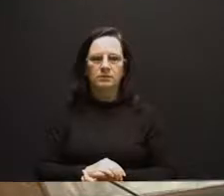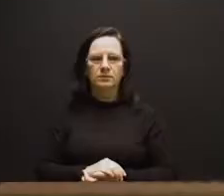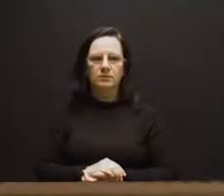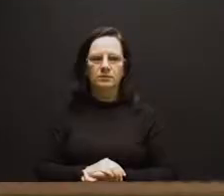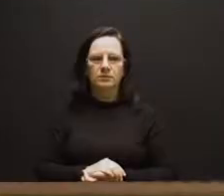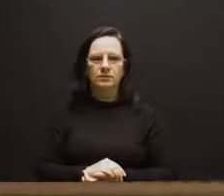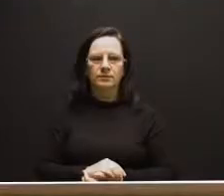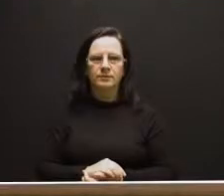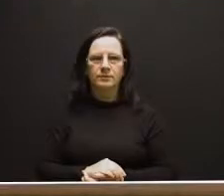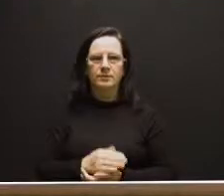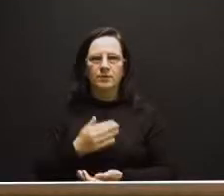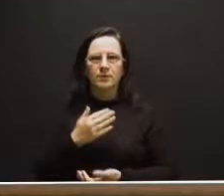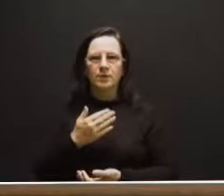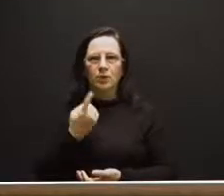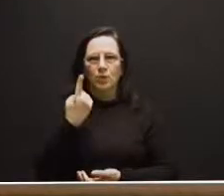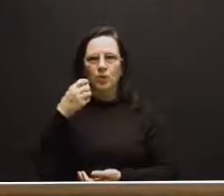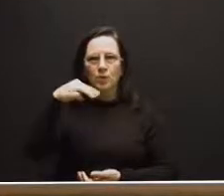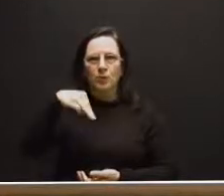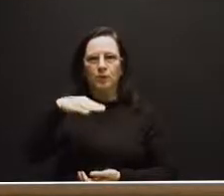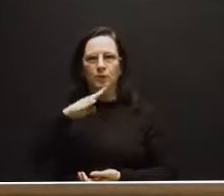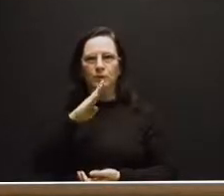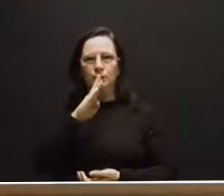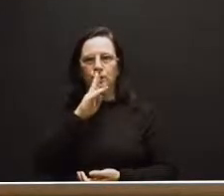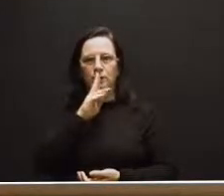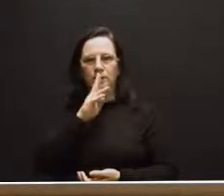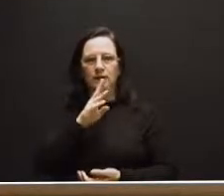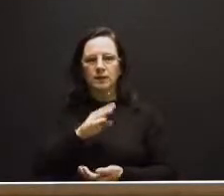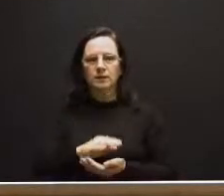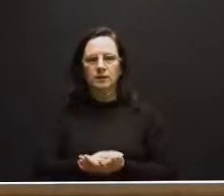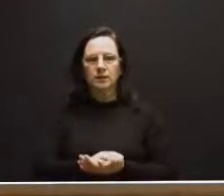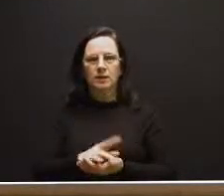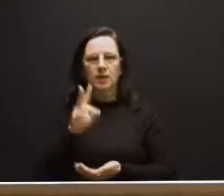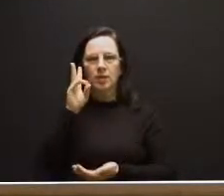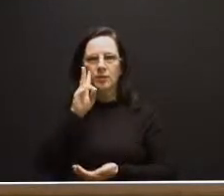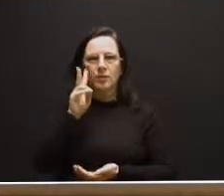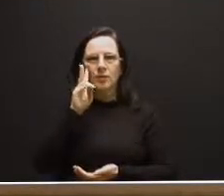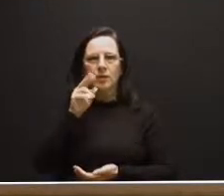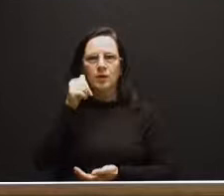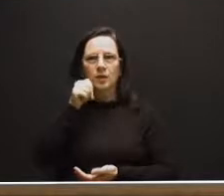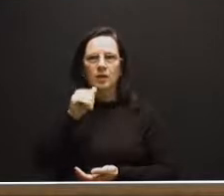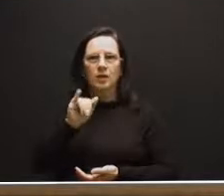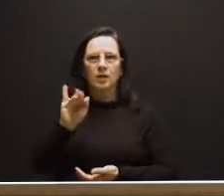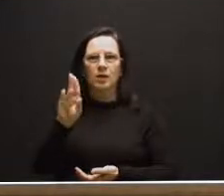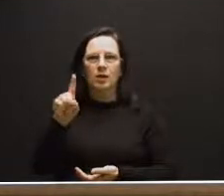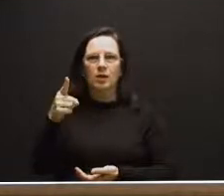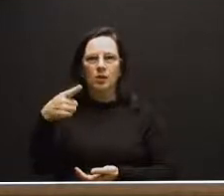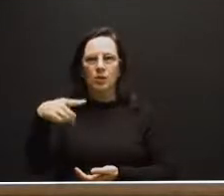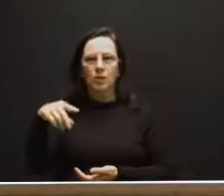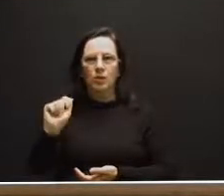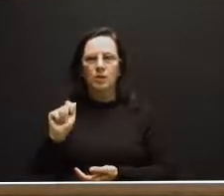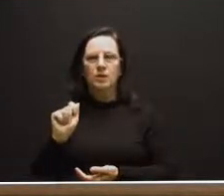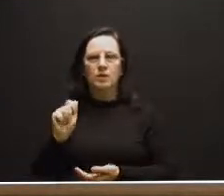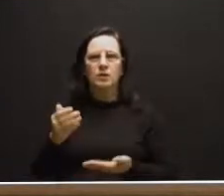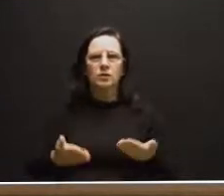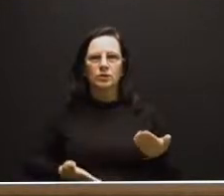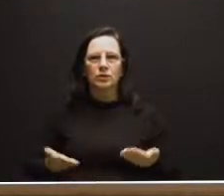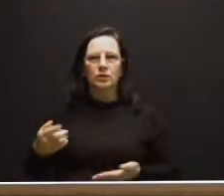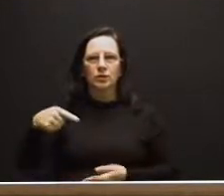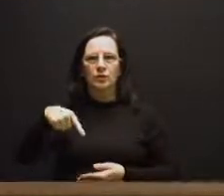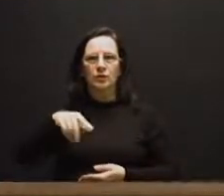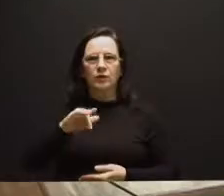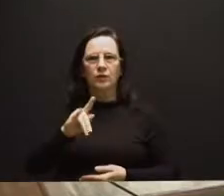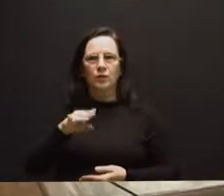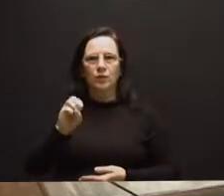solicito seja observado um minuto de silêncio em memória de dona ilza xavier de souza servidora do fórum kit